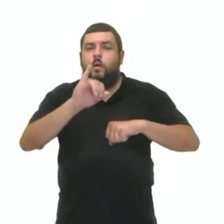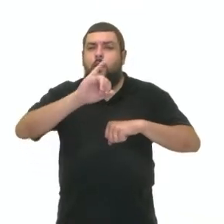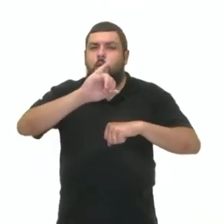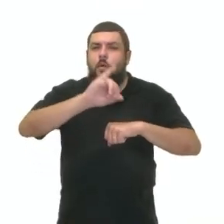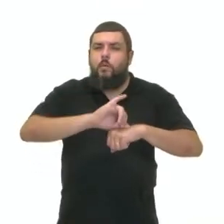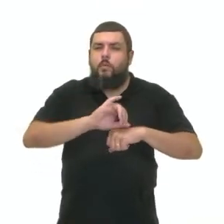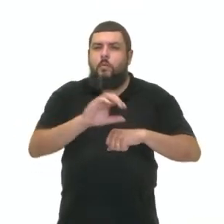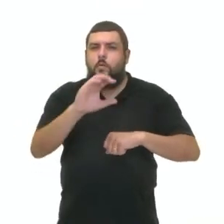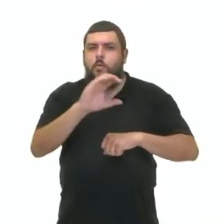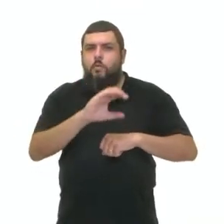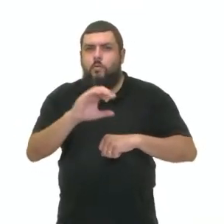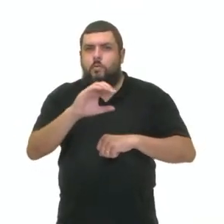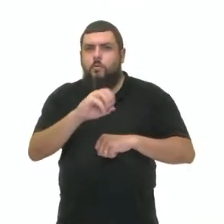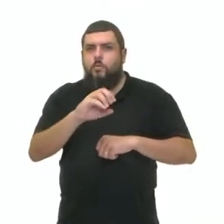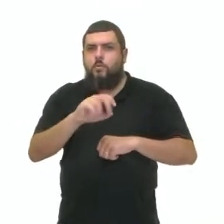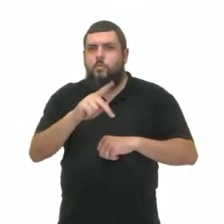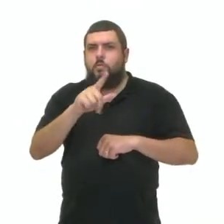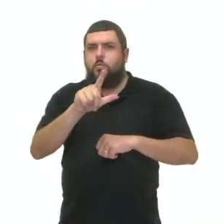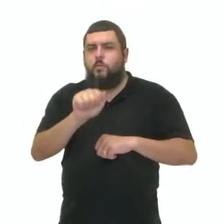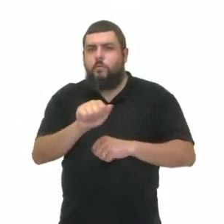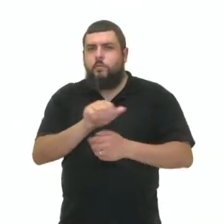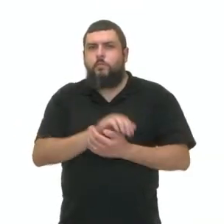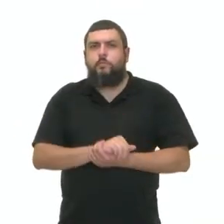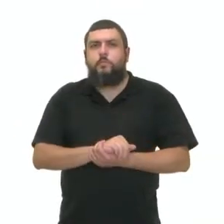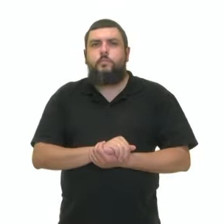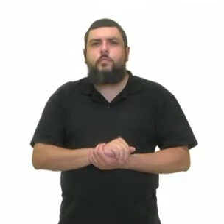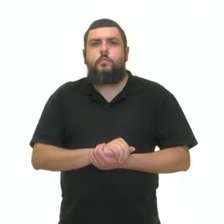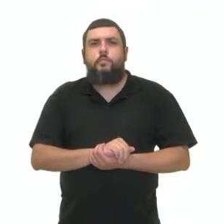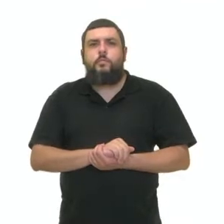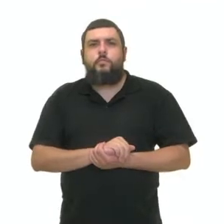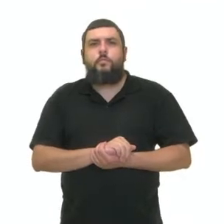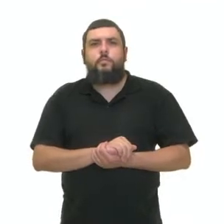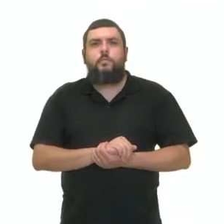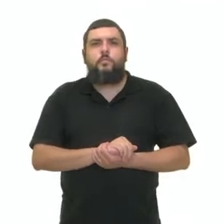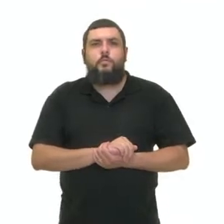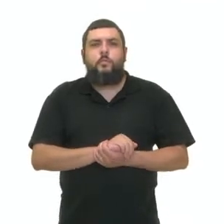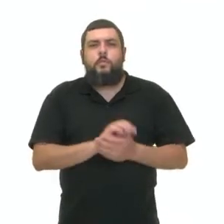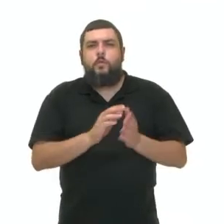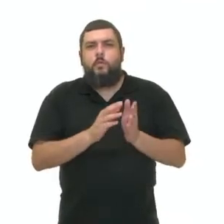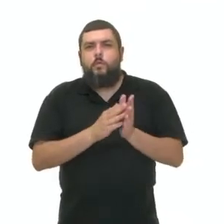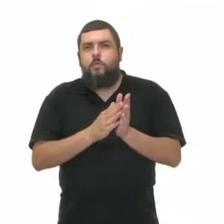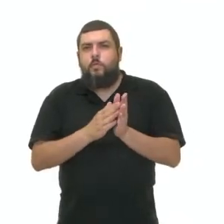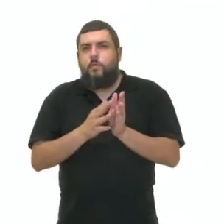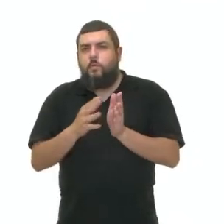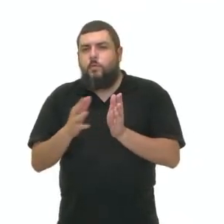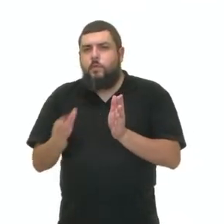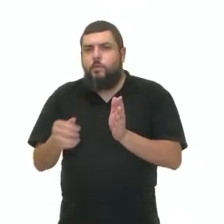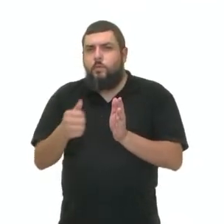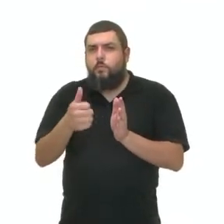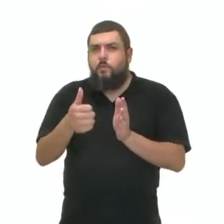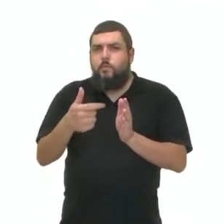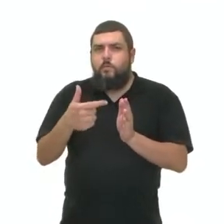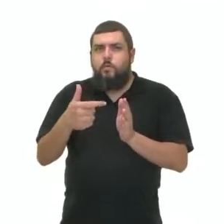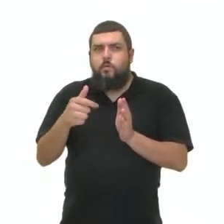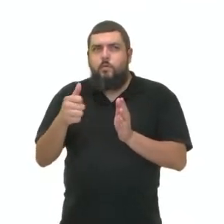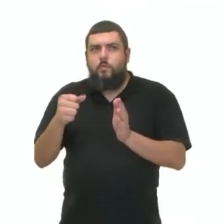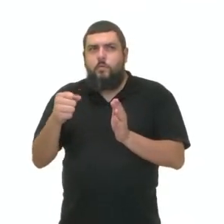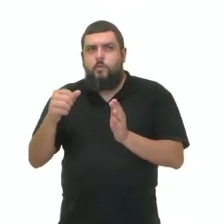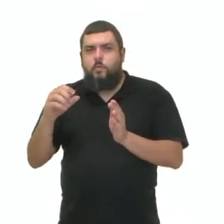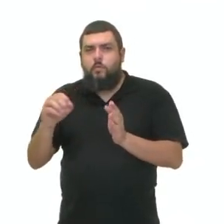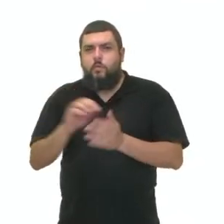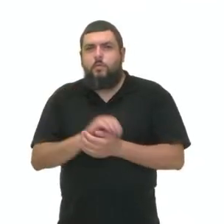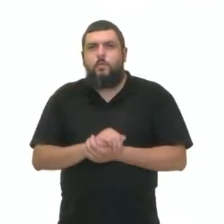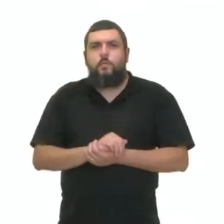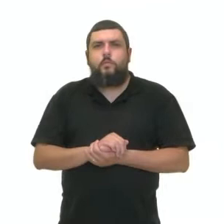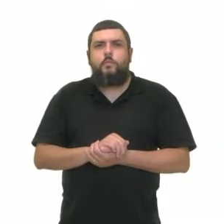em 1453, bem nessa pontinha aqui. Em 1280, 360, olha como é que tá perdendo território.